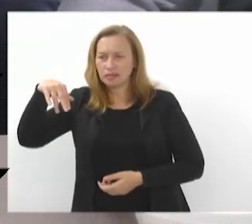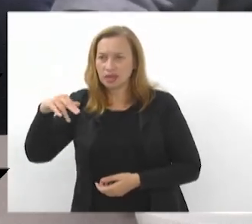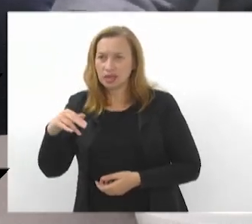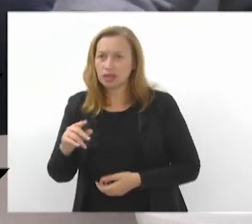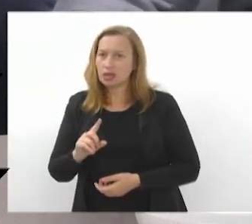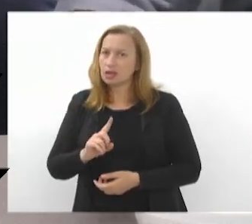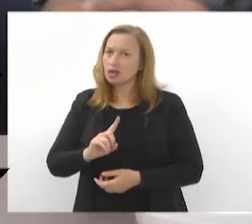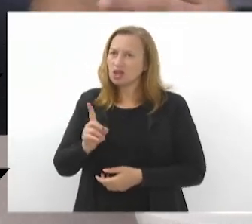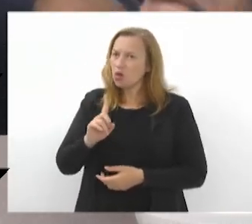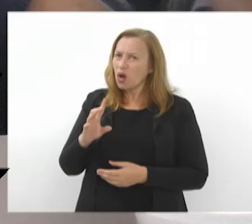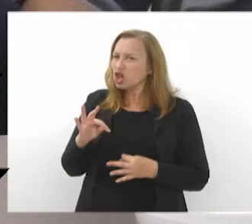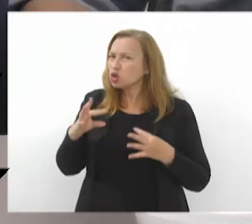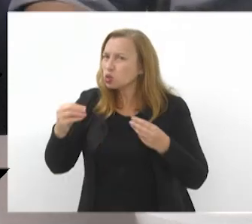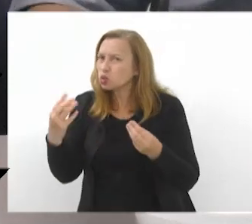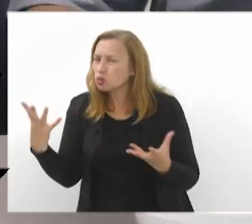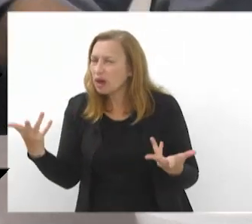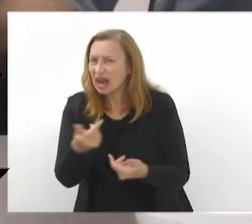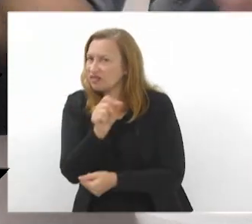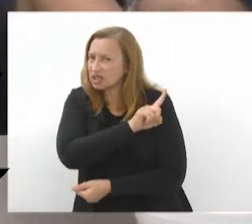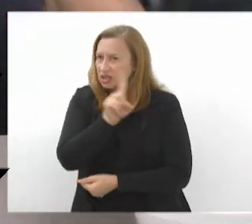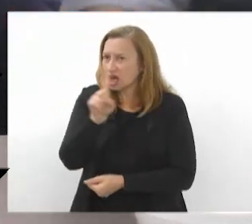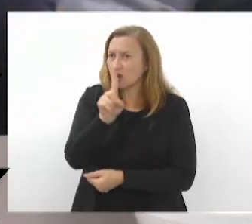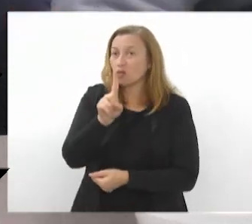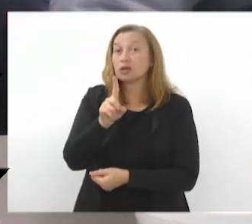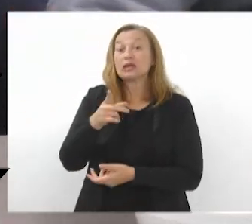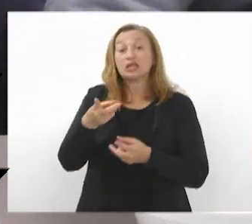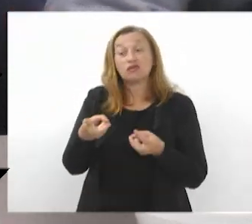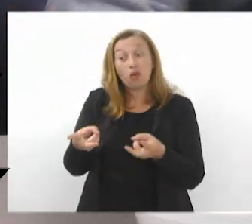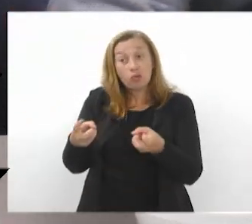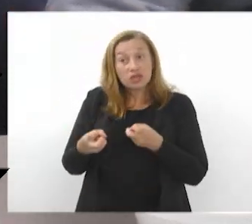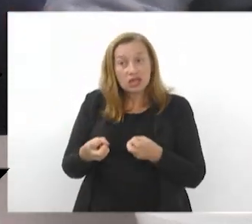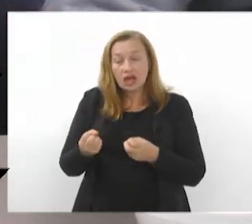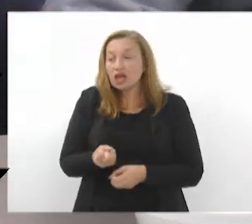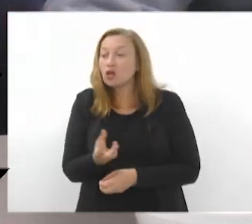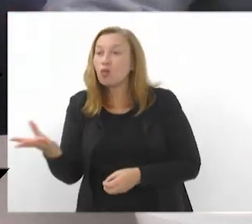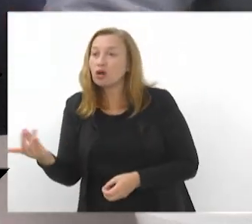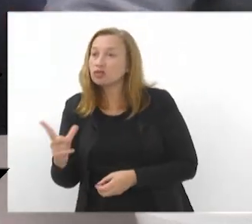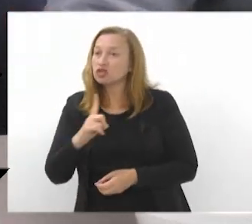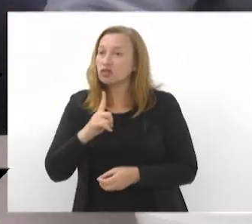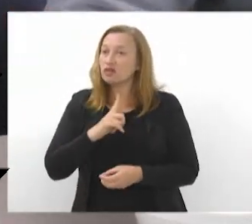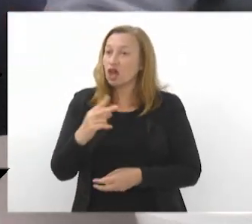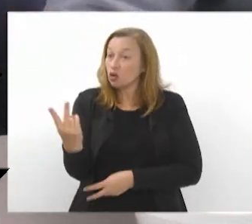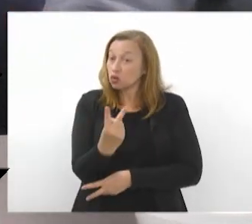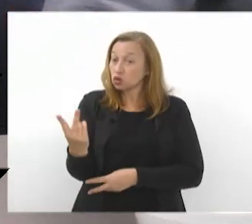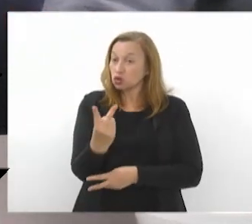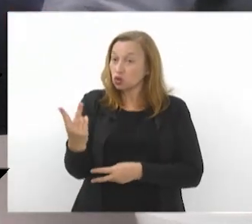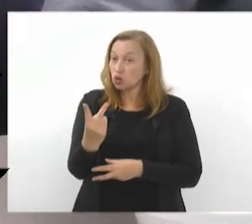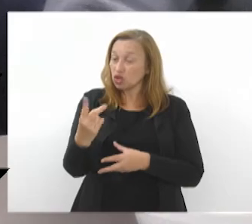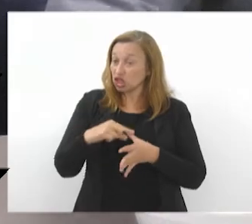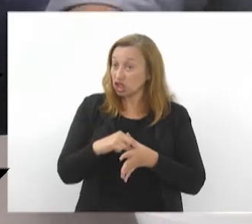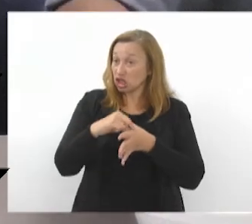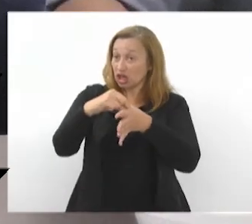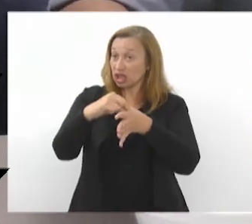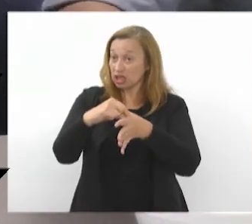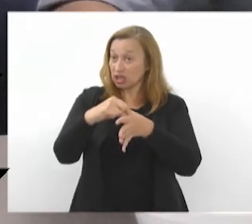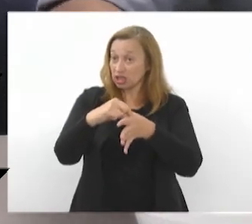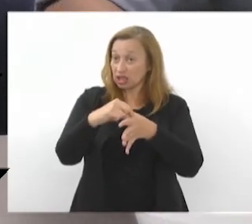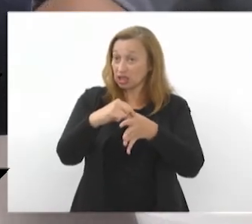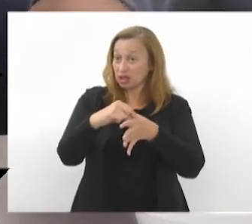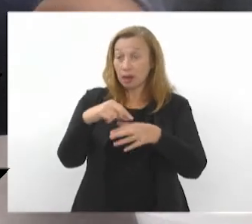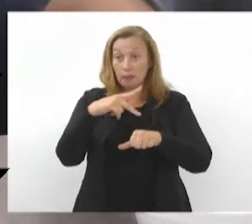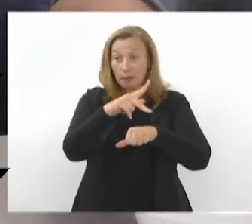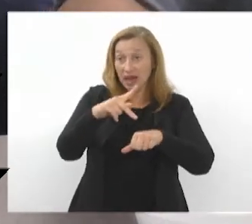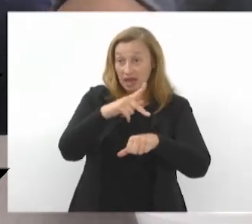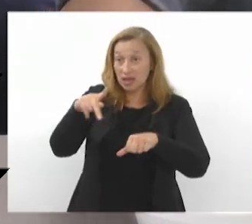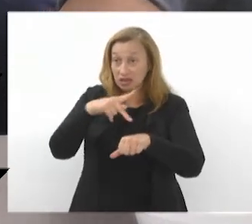é uma maravilha. Aliás, naquela linha, enquanto houver Netanyahu e Hamas, não haverá paz. Nenhum dos dois está interessado